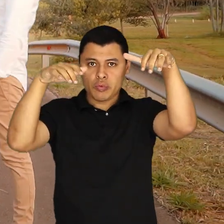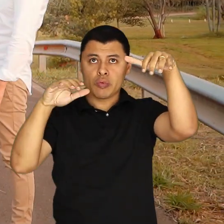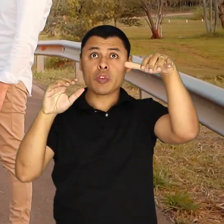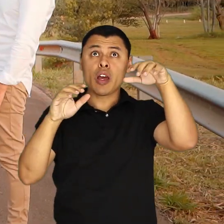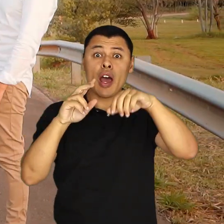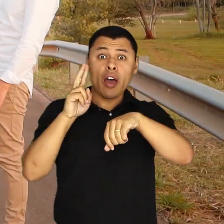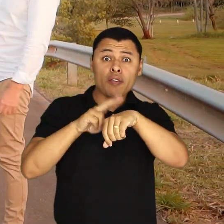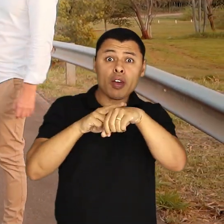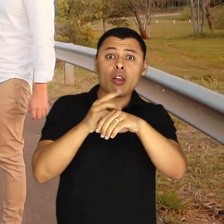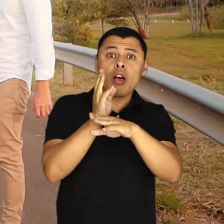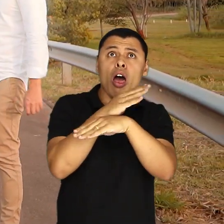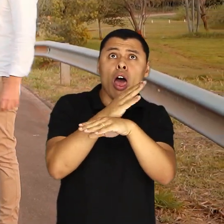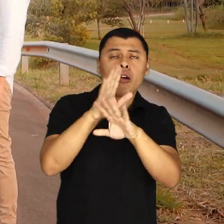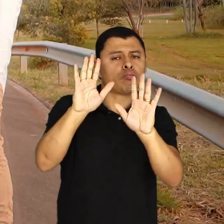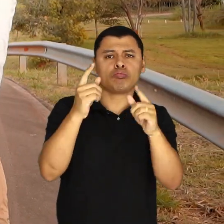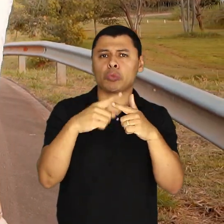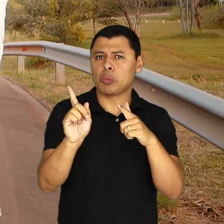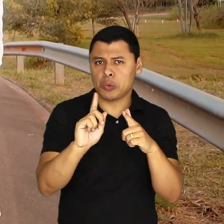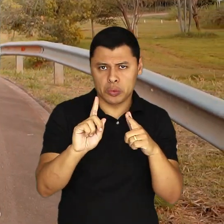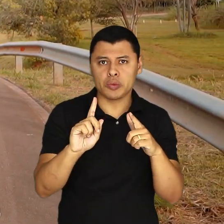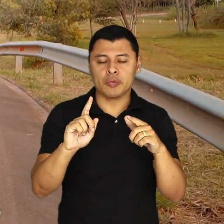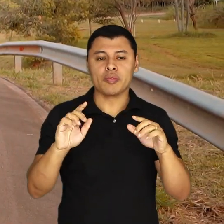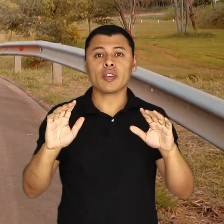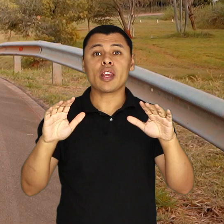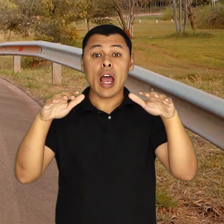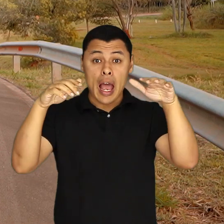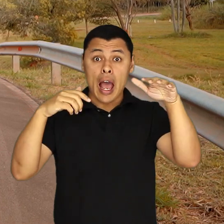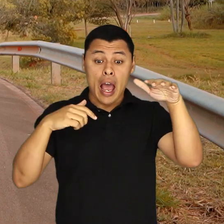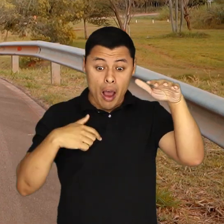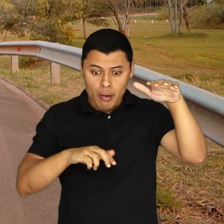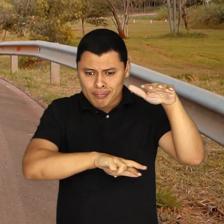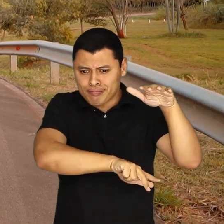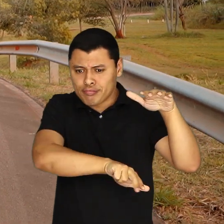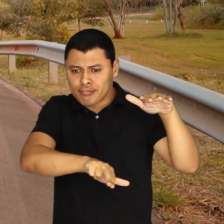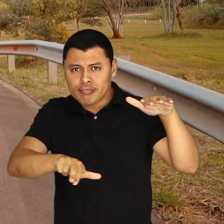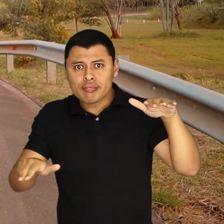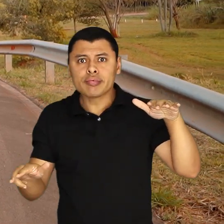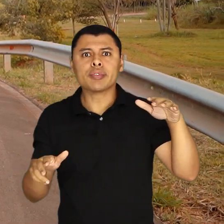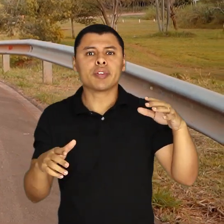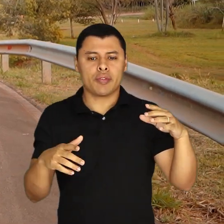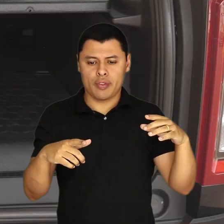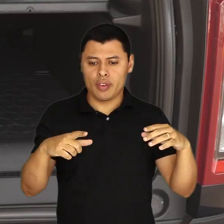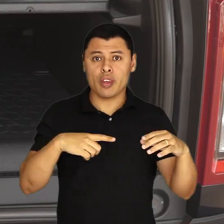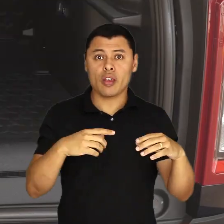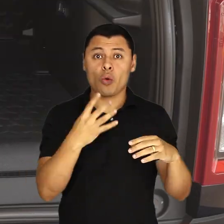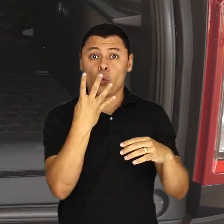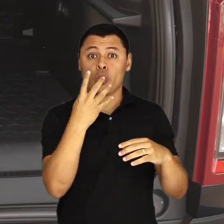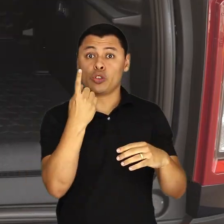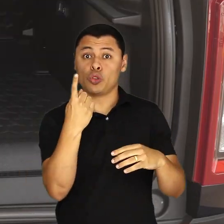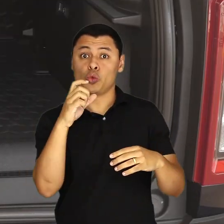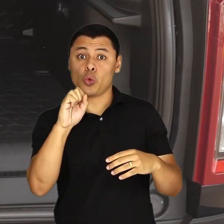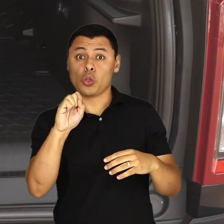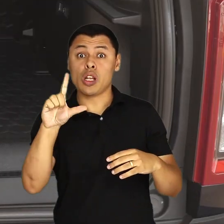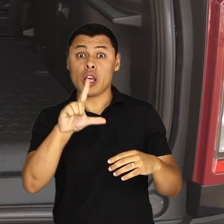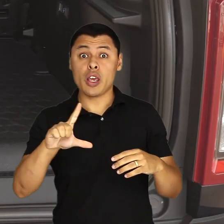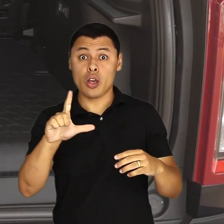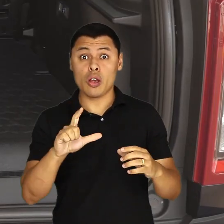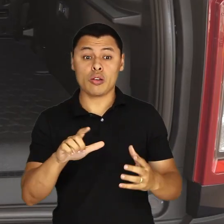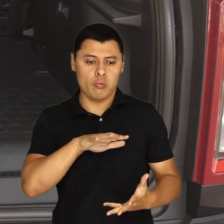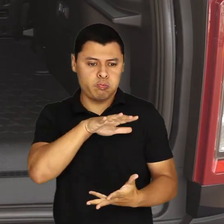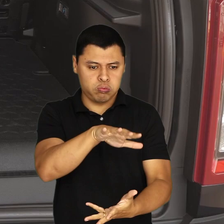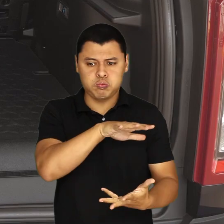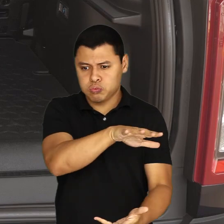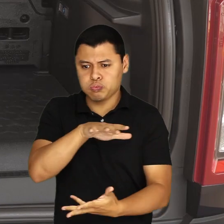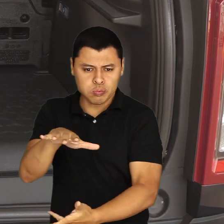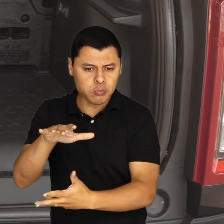abre a tampa e não precisa nem fechar o vidro para você ter acesso. Aqui dentro tem um monte de coisas, né? A gente tem 418 litros